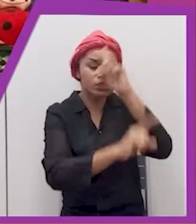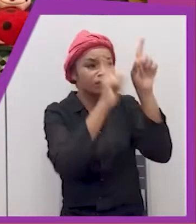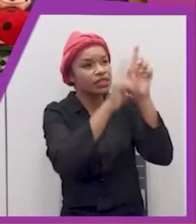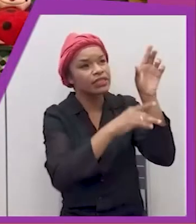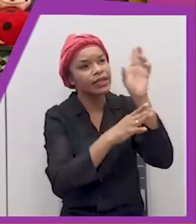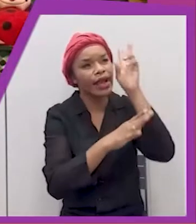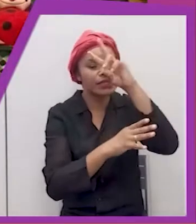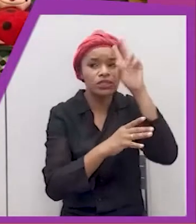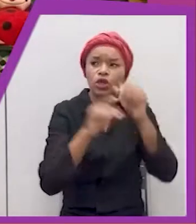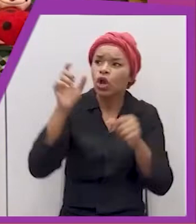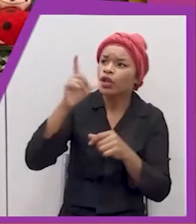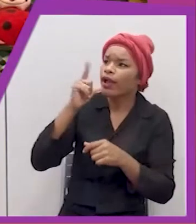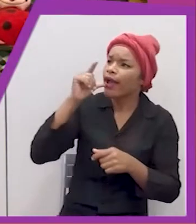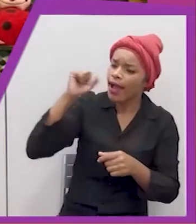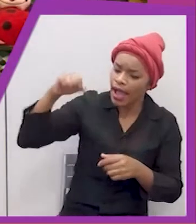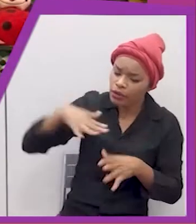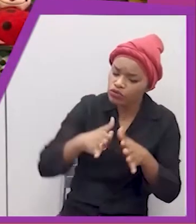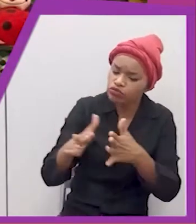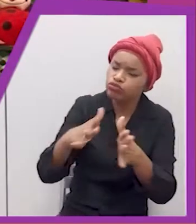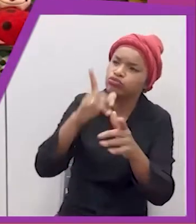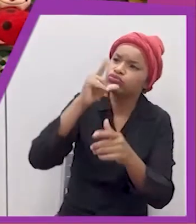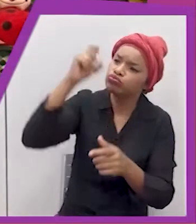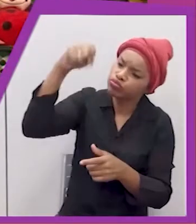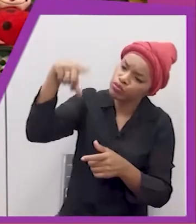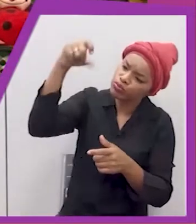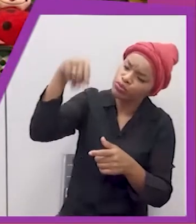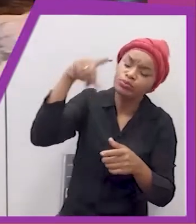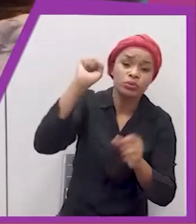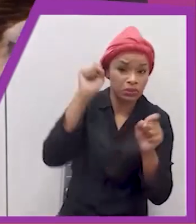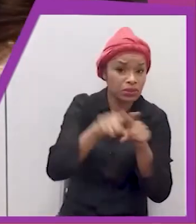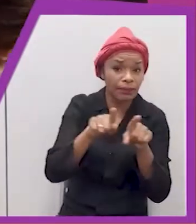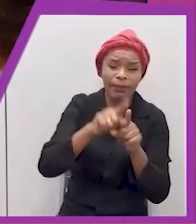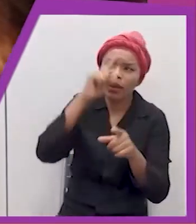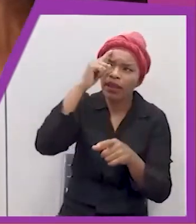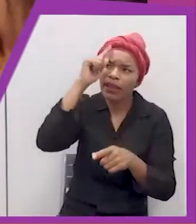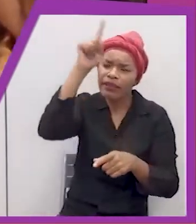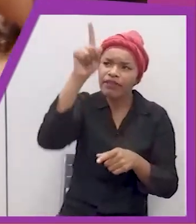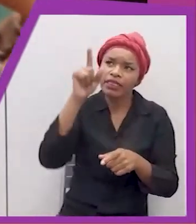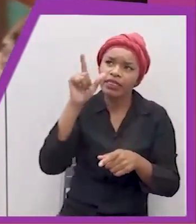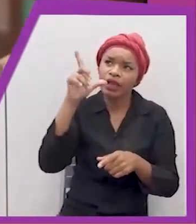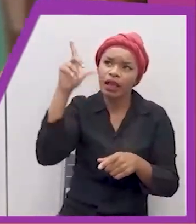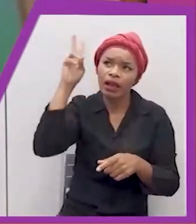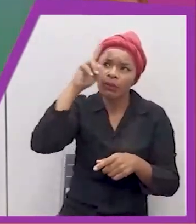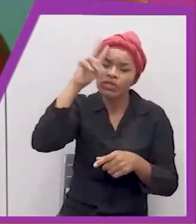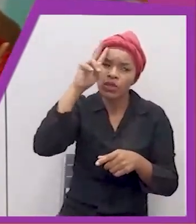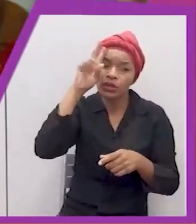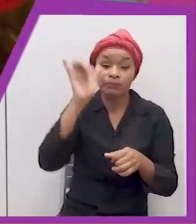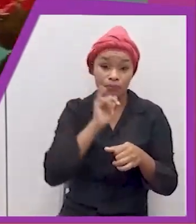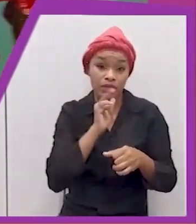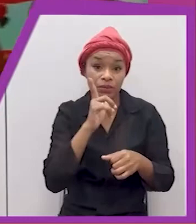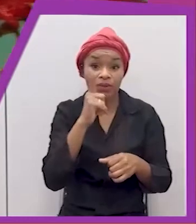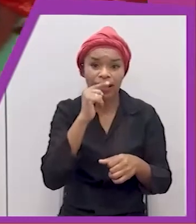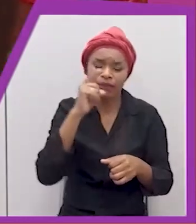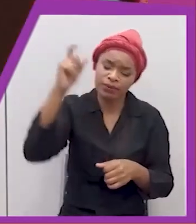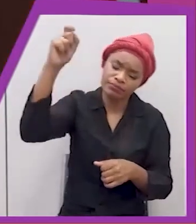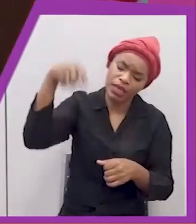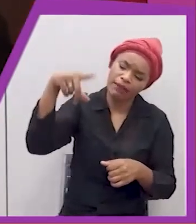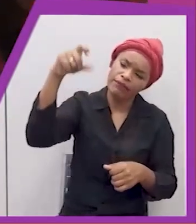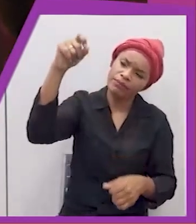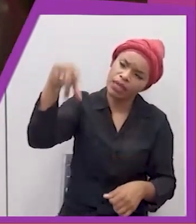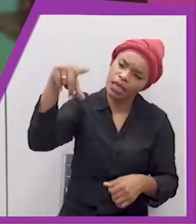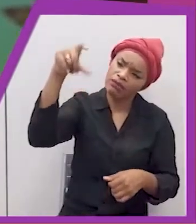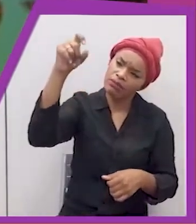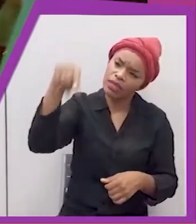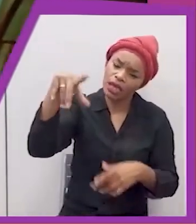Olha eu acho que assim você pode começar a ser um escritor mesmo antes de aprender a ler sabe porque você tem que ser um observador